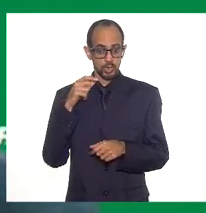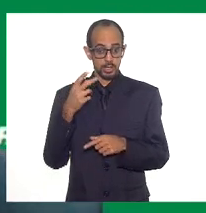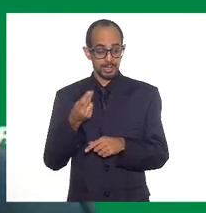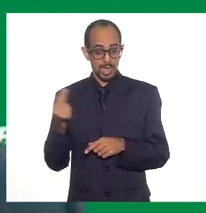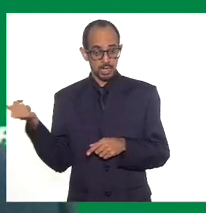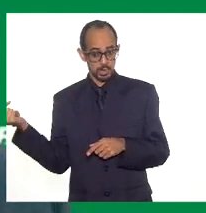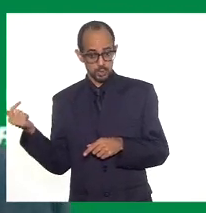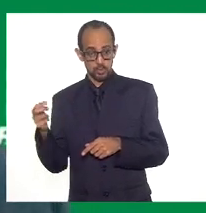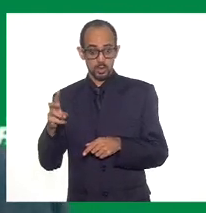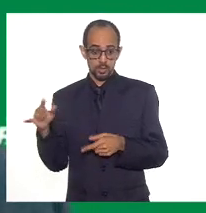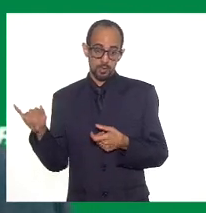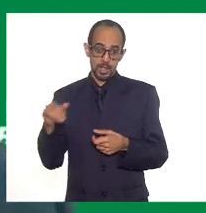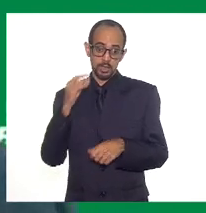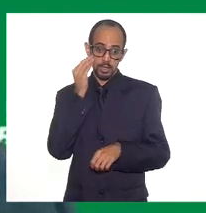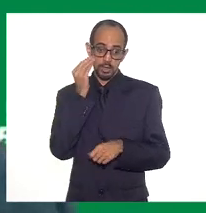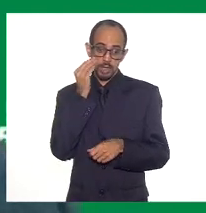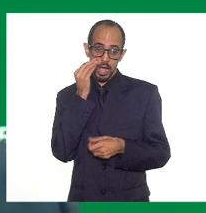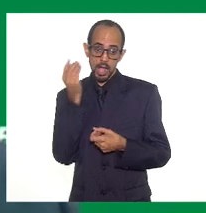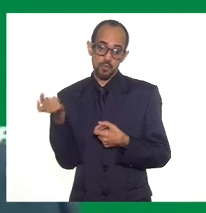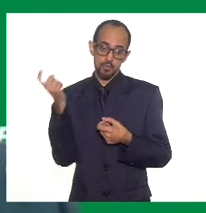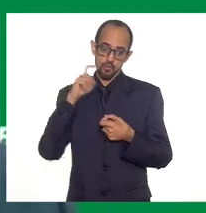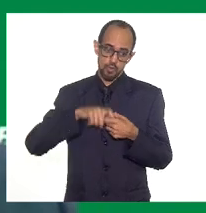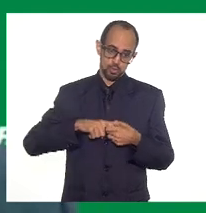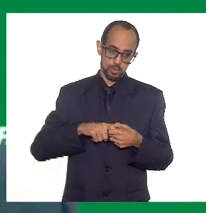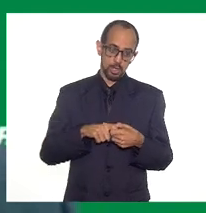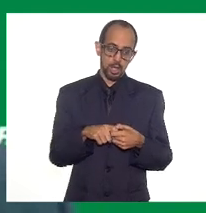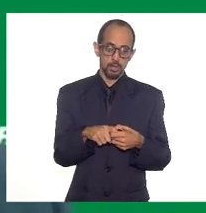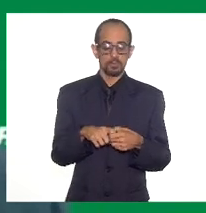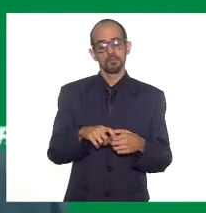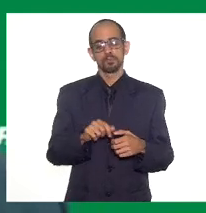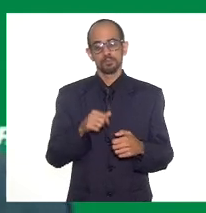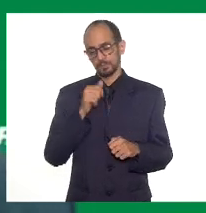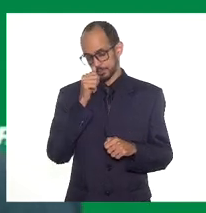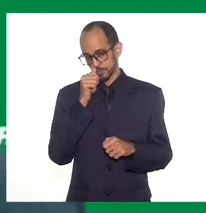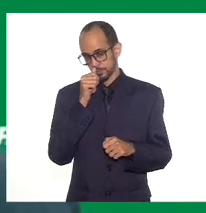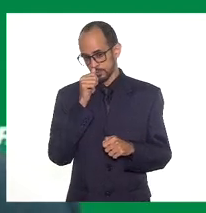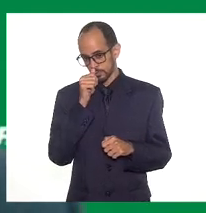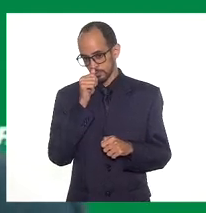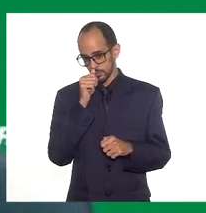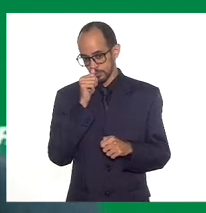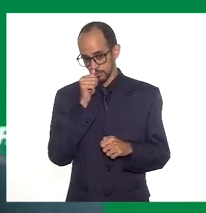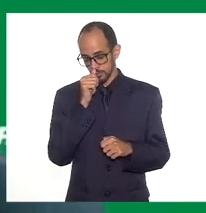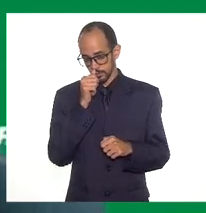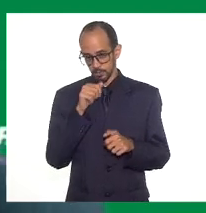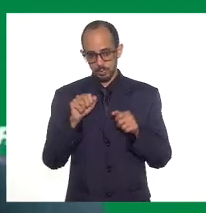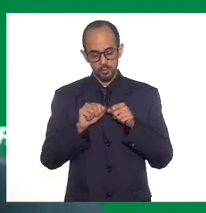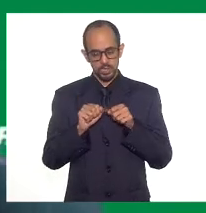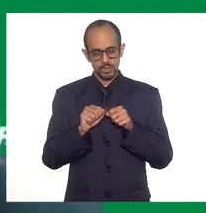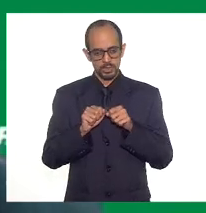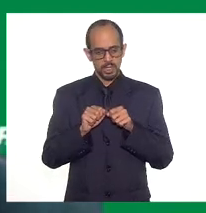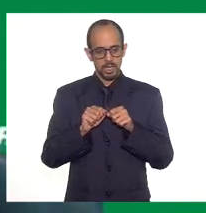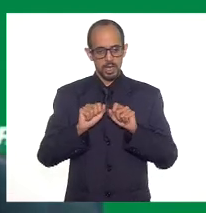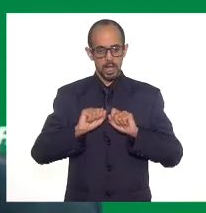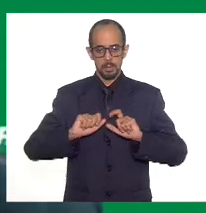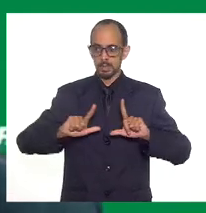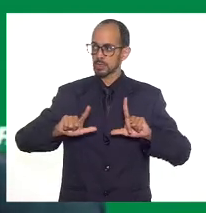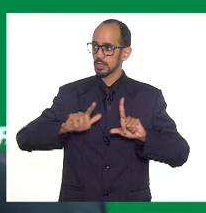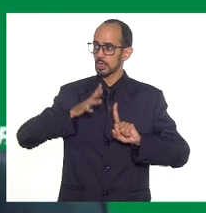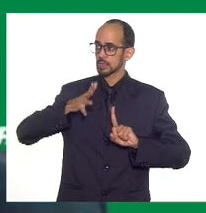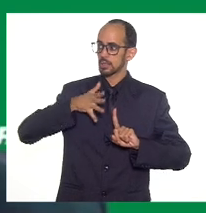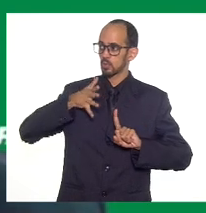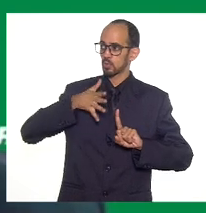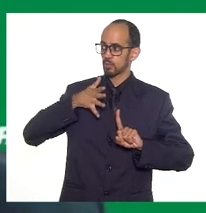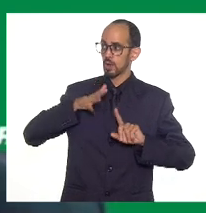momento, mas vai tentar entrar de novo na sequência aí para realizar a apresentação. De qualquer forma,